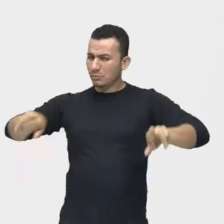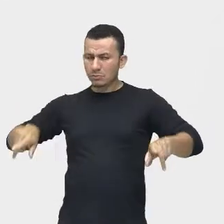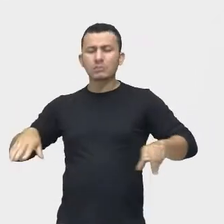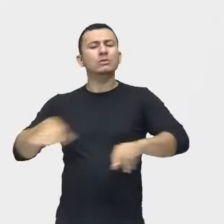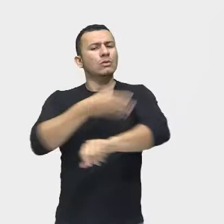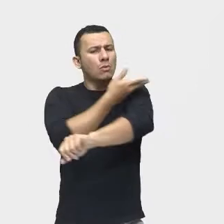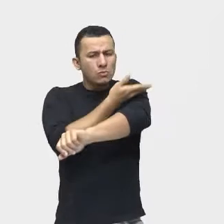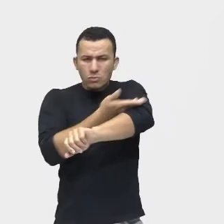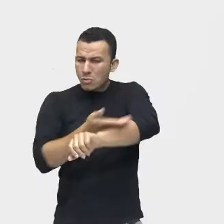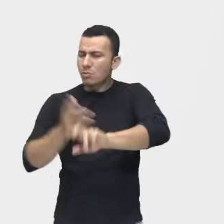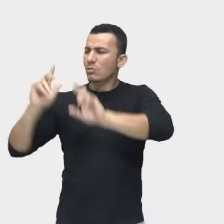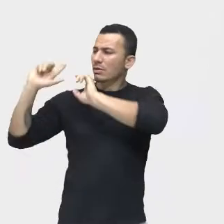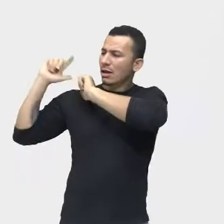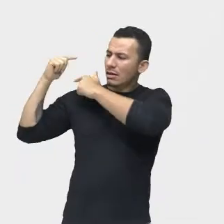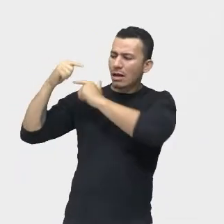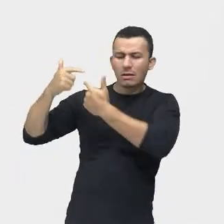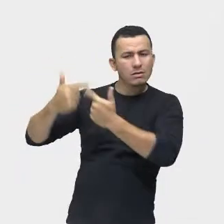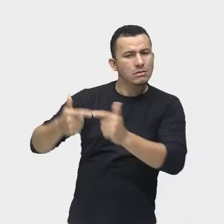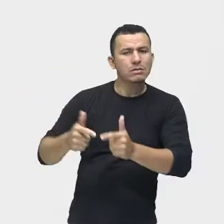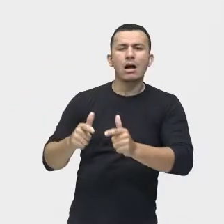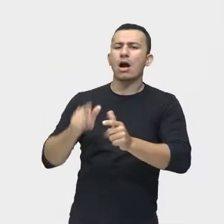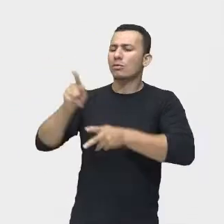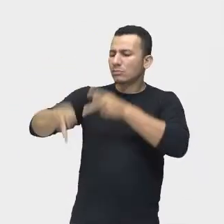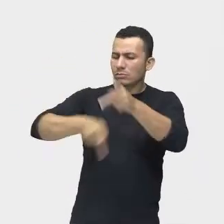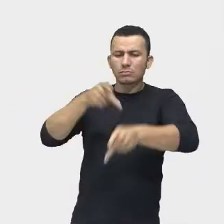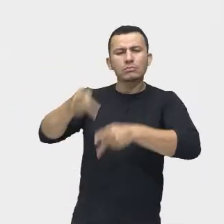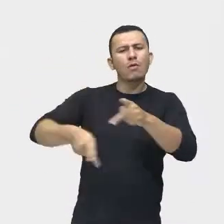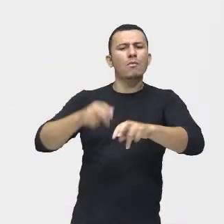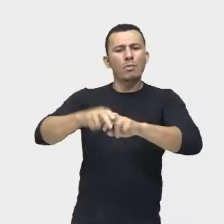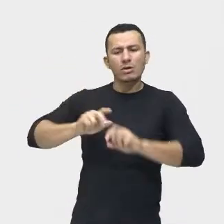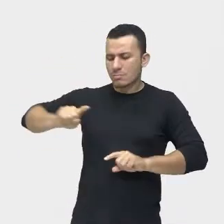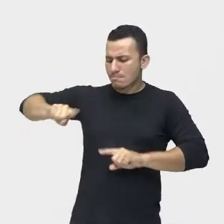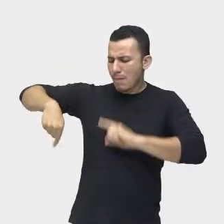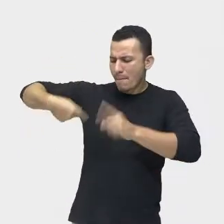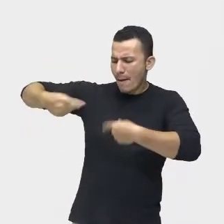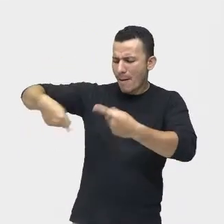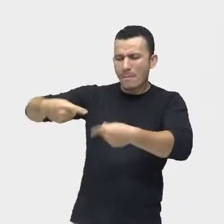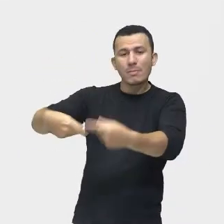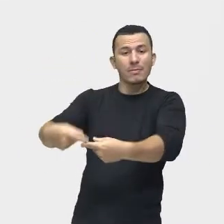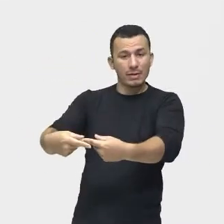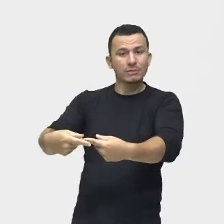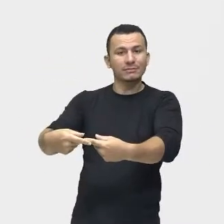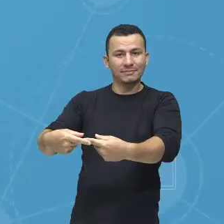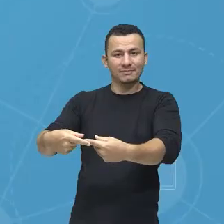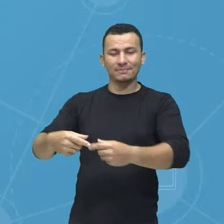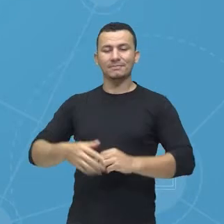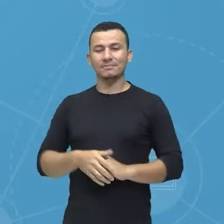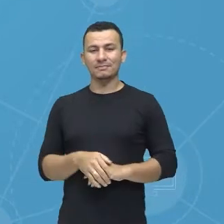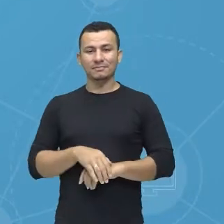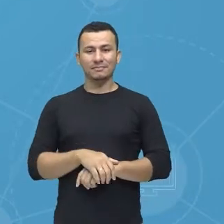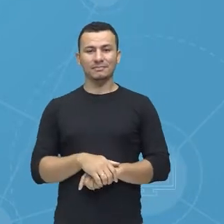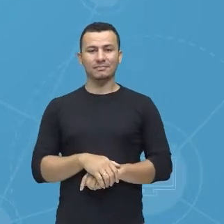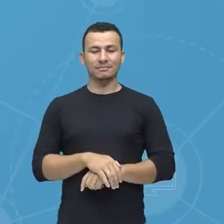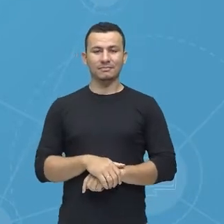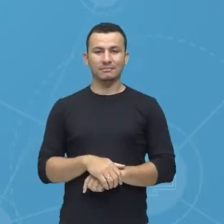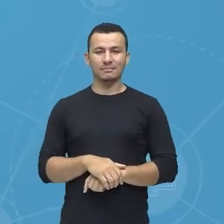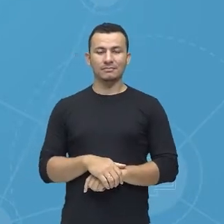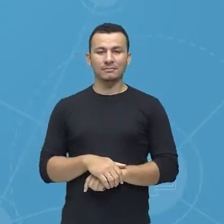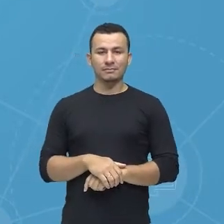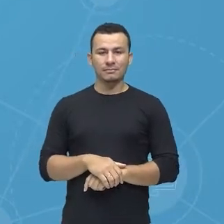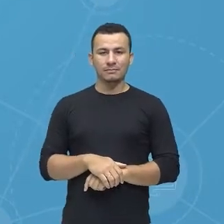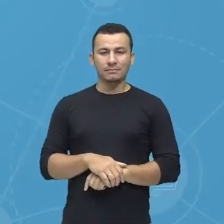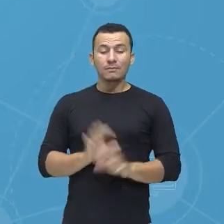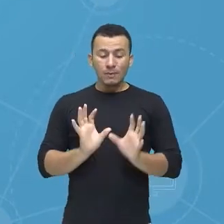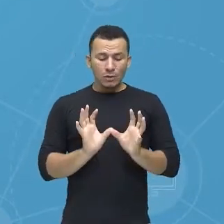e tradições de um povo transmitidas de geração em geração. Muito bem. Esse conjunto